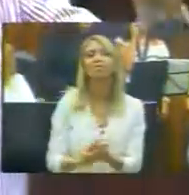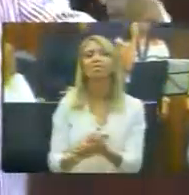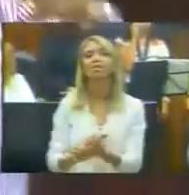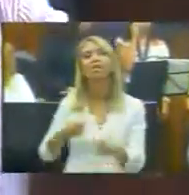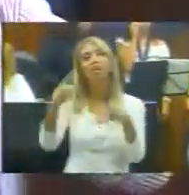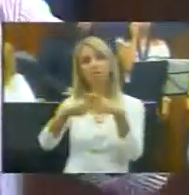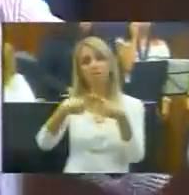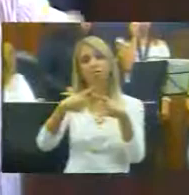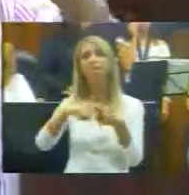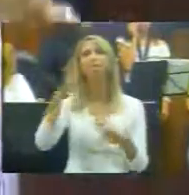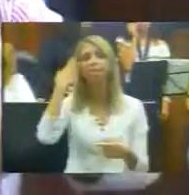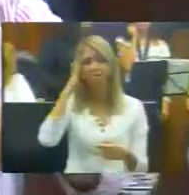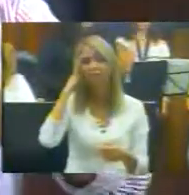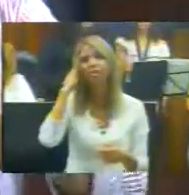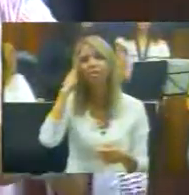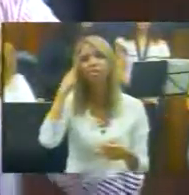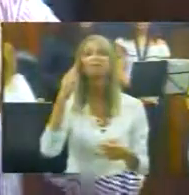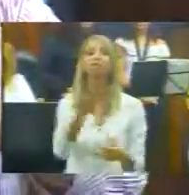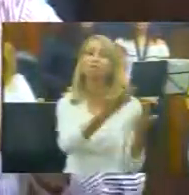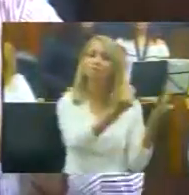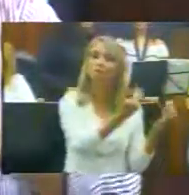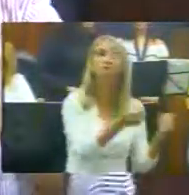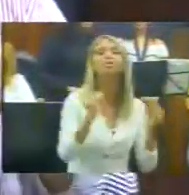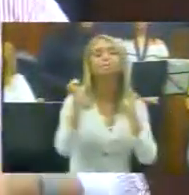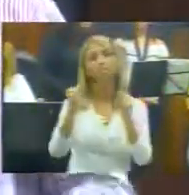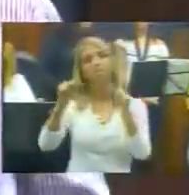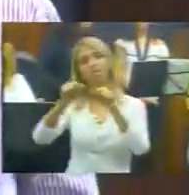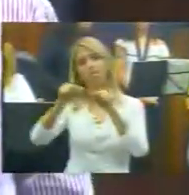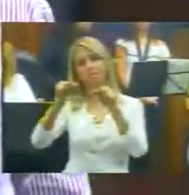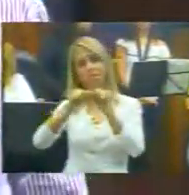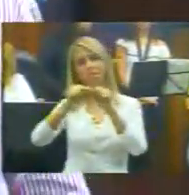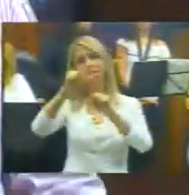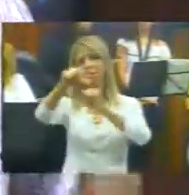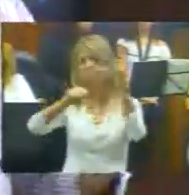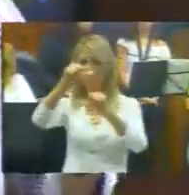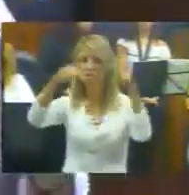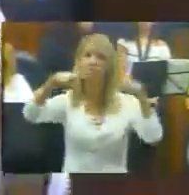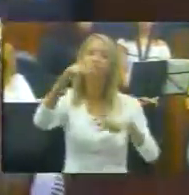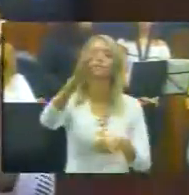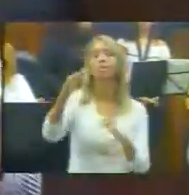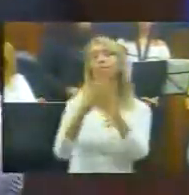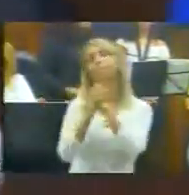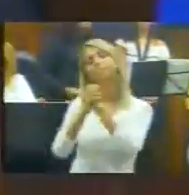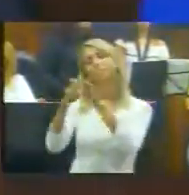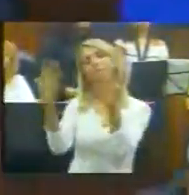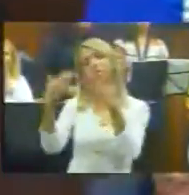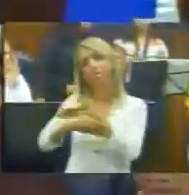gente vai conseguir produzir as transformações que desejamos para Cabo Frio. Parabéns a todos.